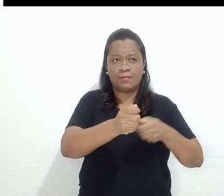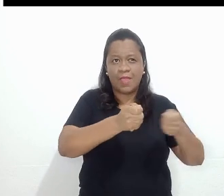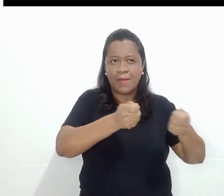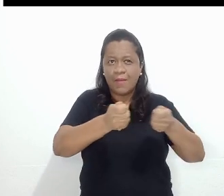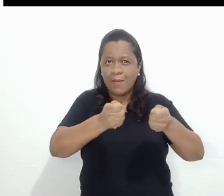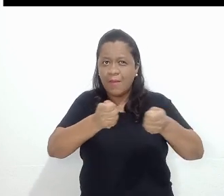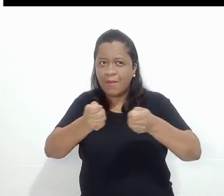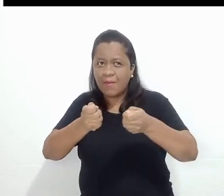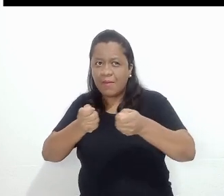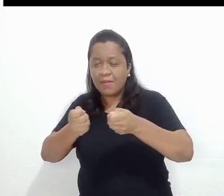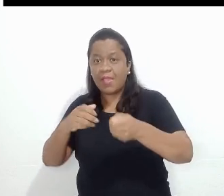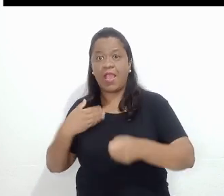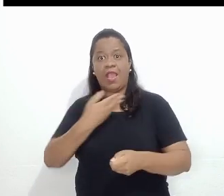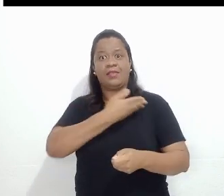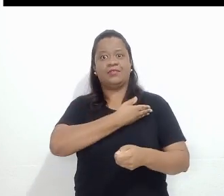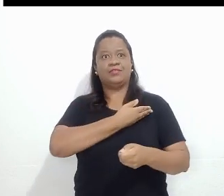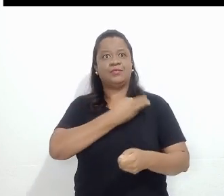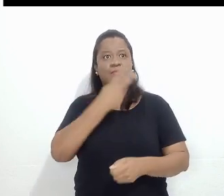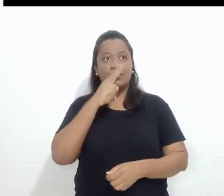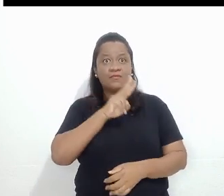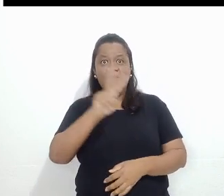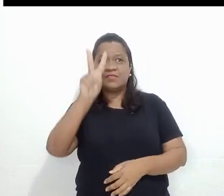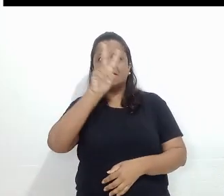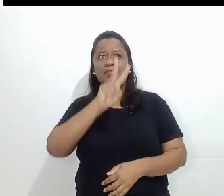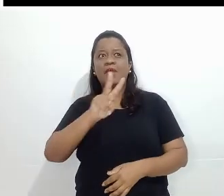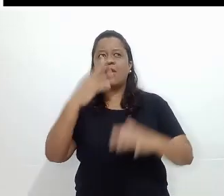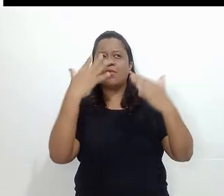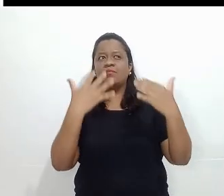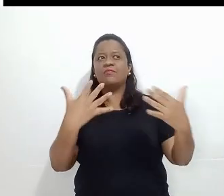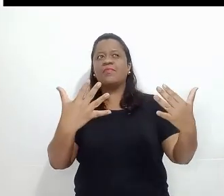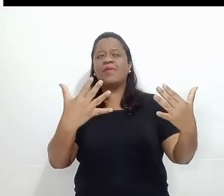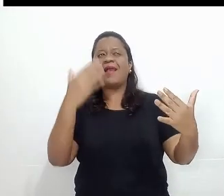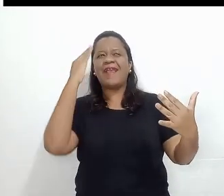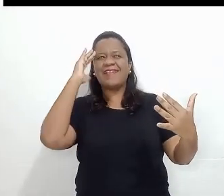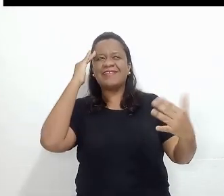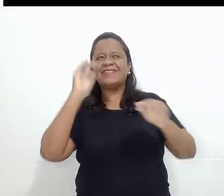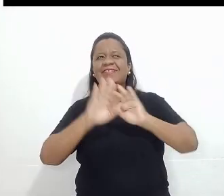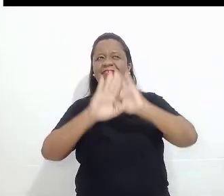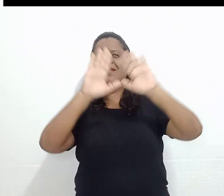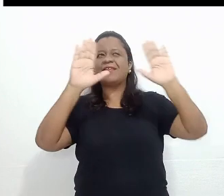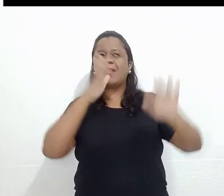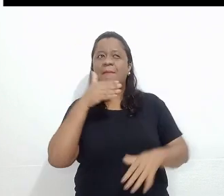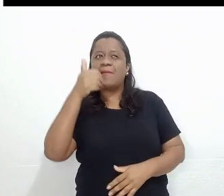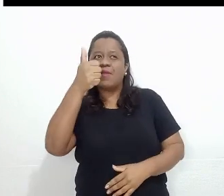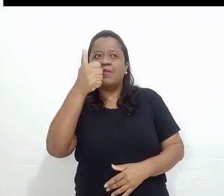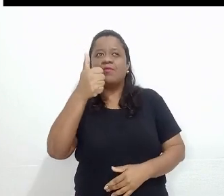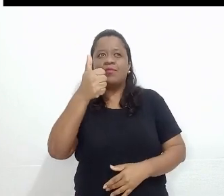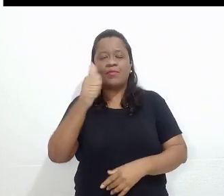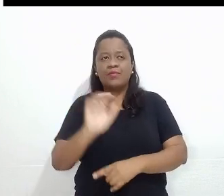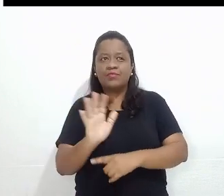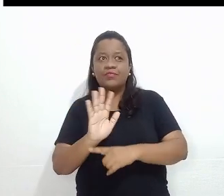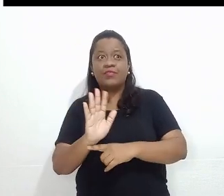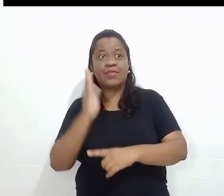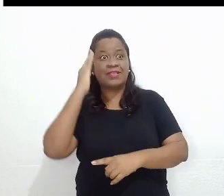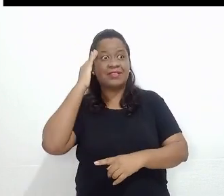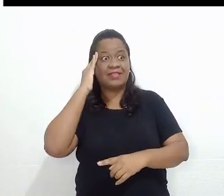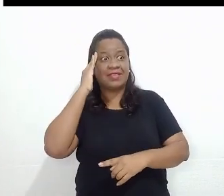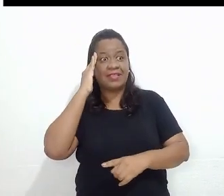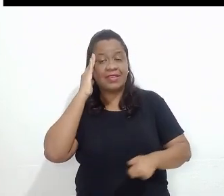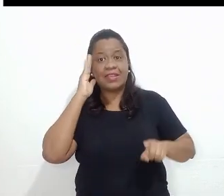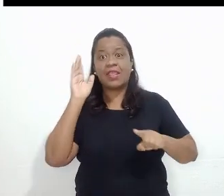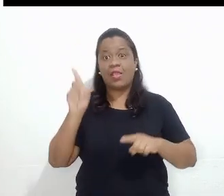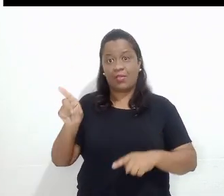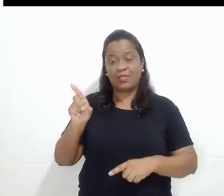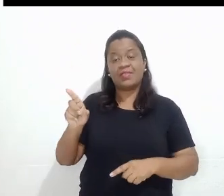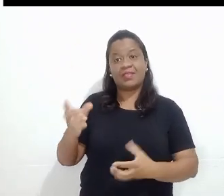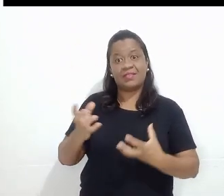né? Então, para que a gente compreenda melhor a obra e o que ele quer nos dizer. Então, essa manipulação, para ser bem